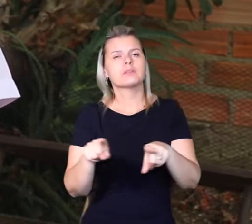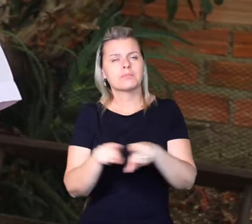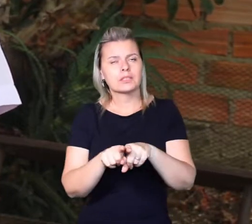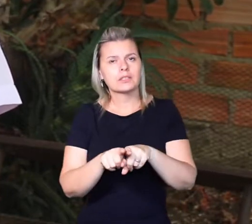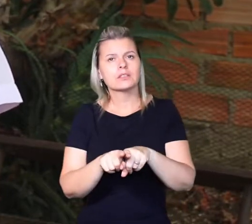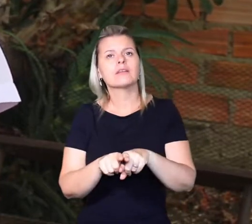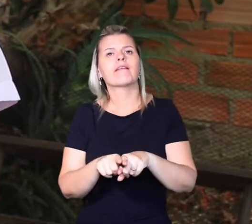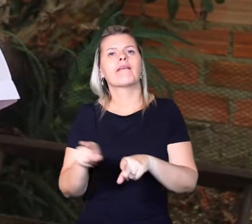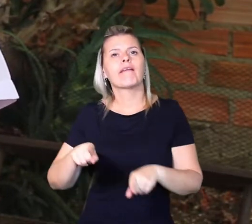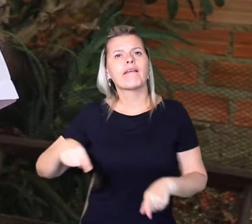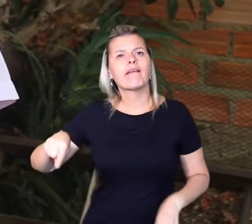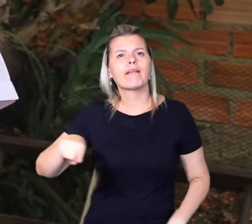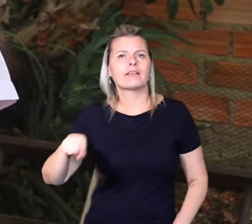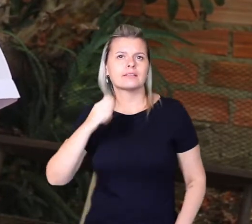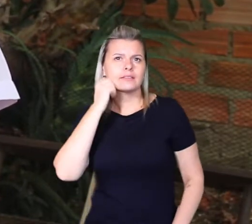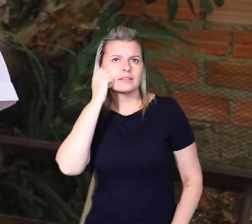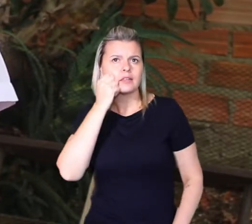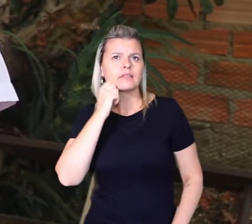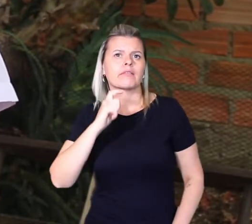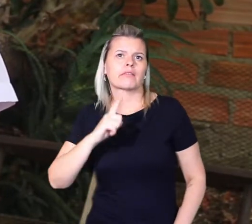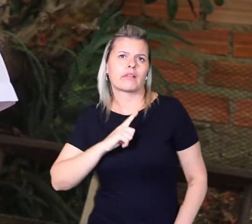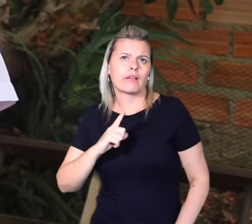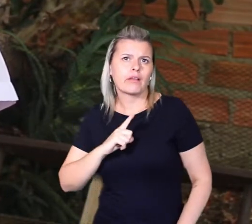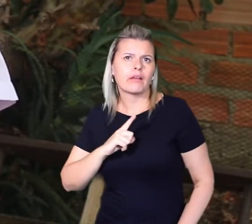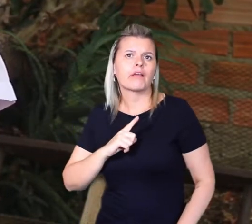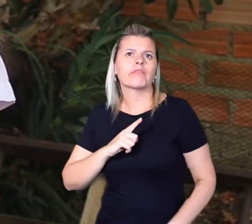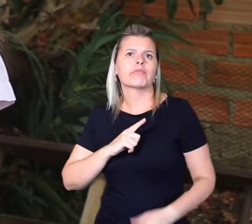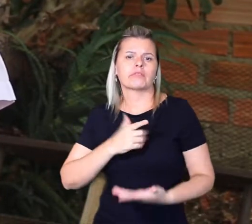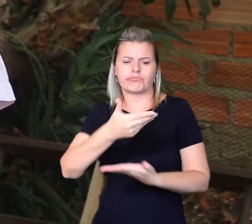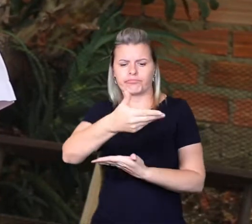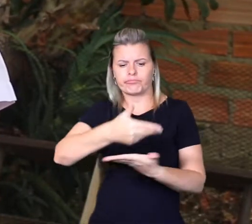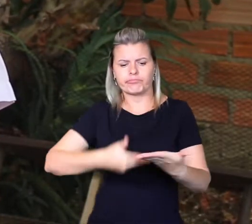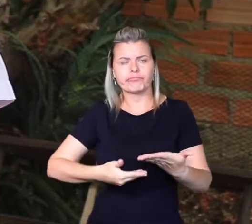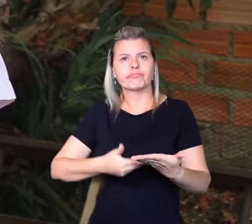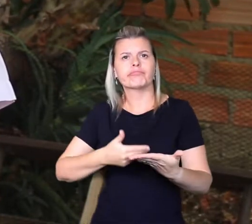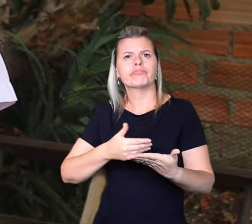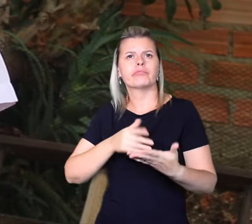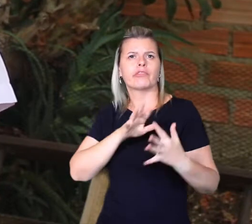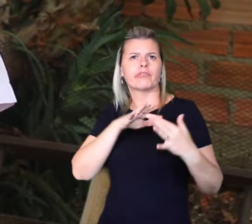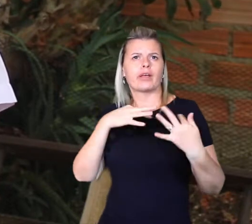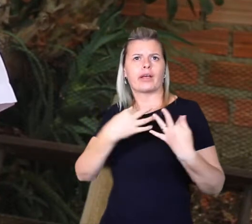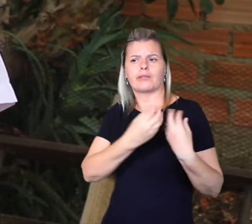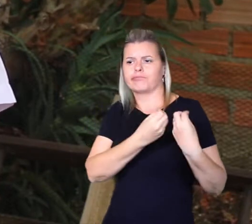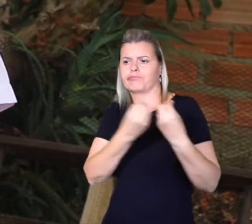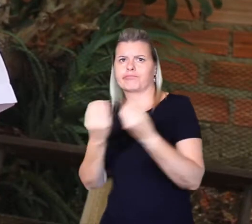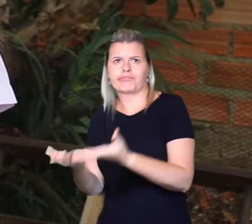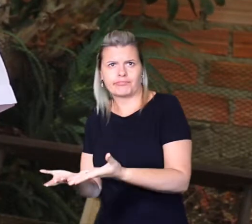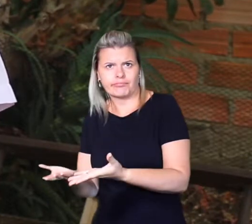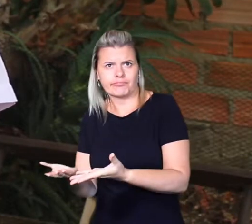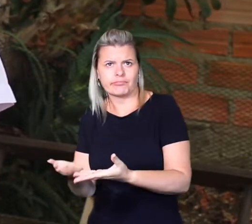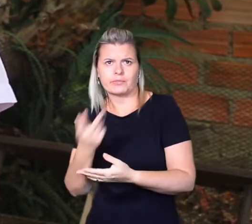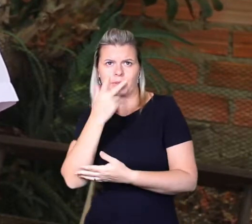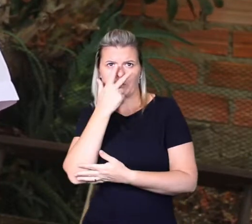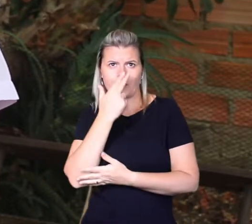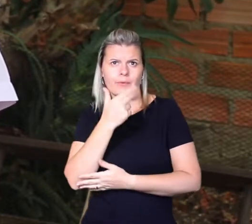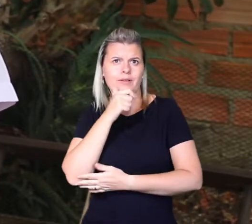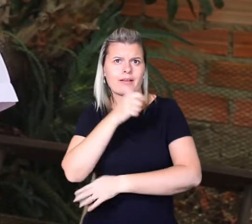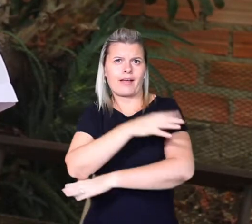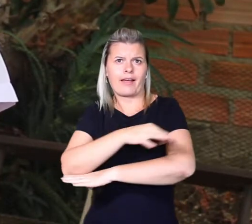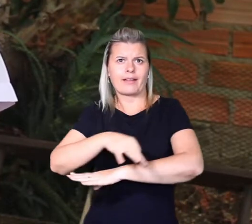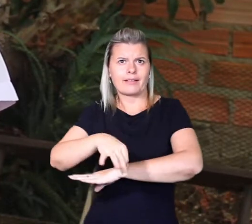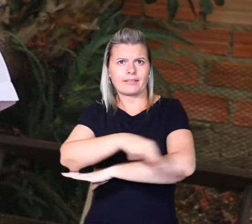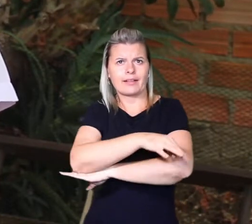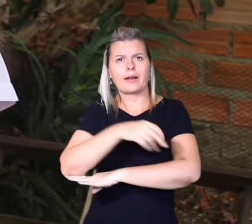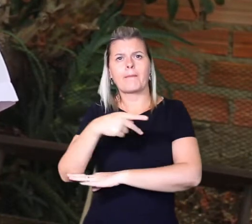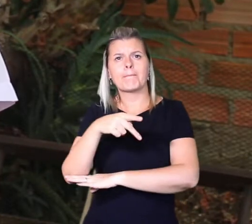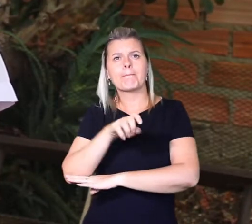eles obtiveram também em legados, em testamento, como foi da Quitéria da Nascimento Pereira, que era